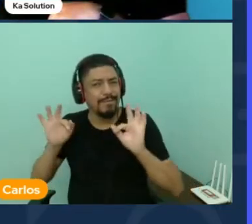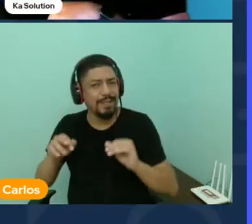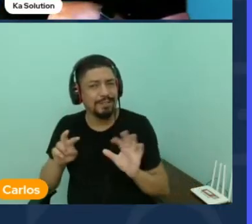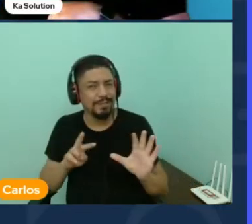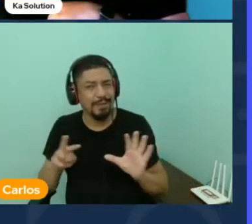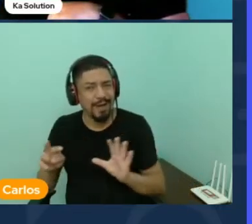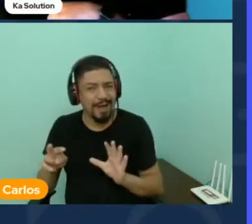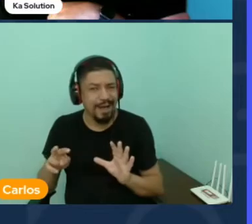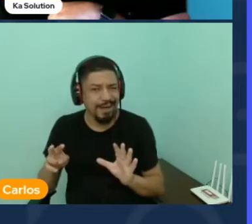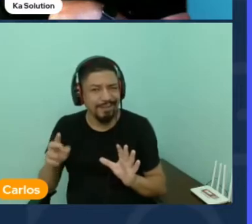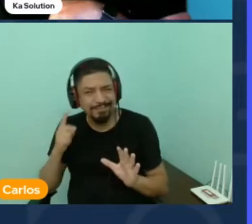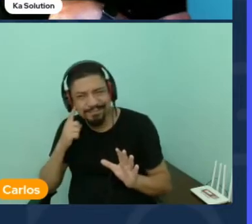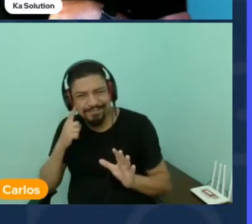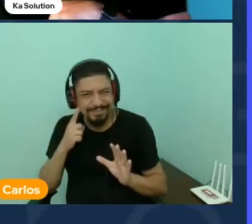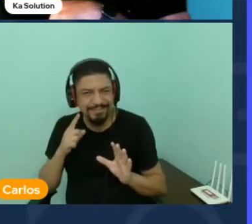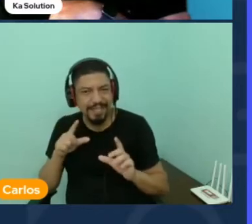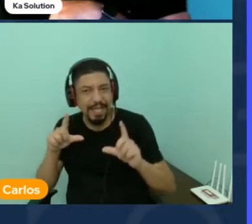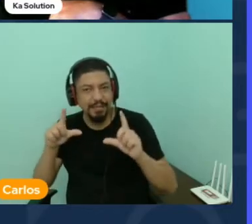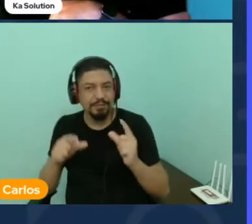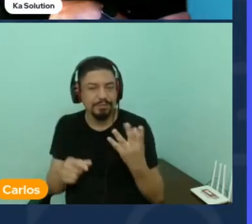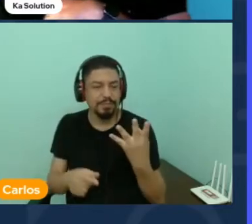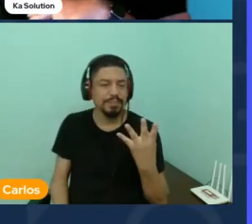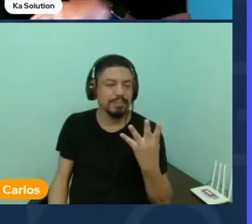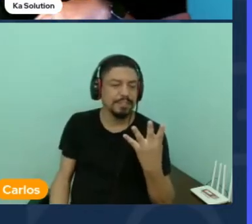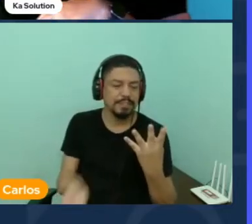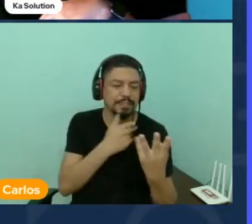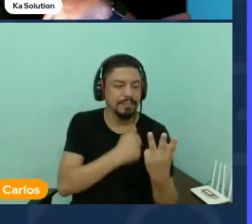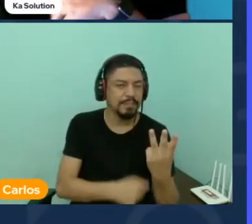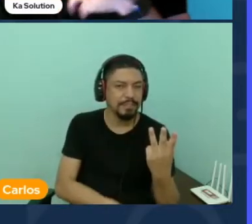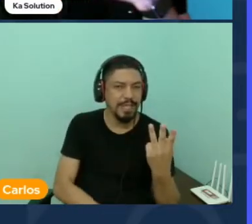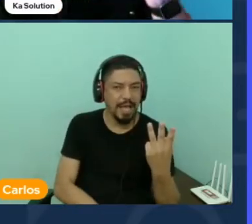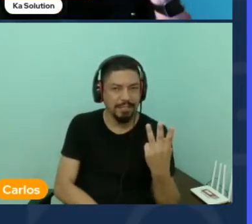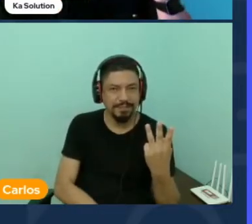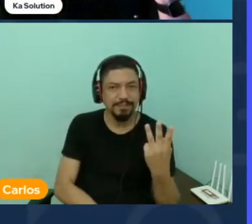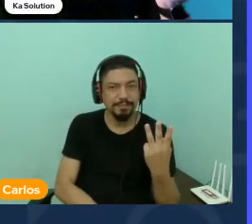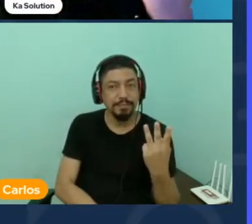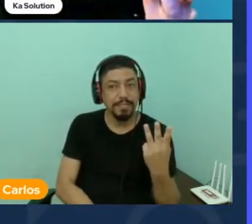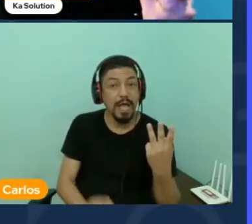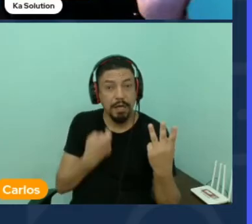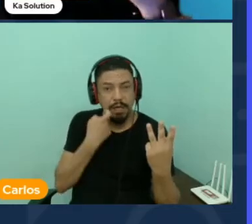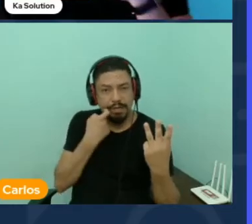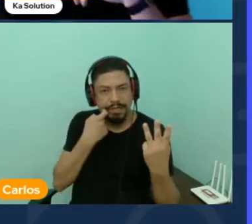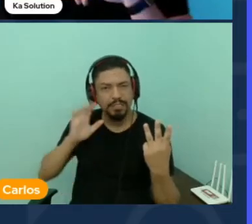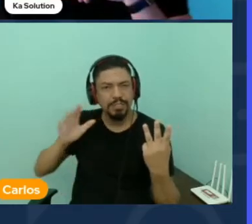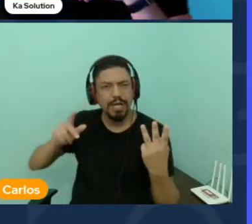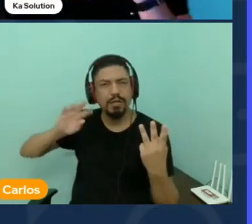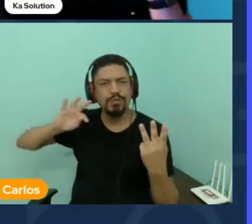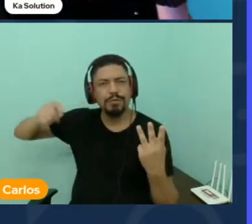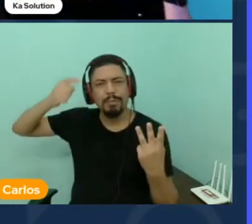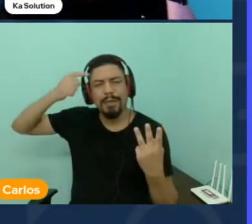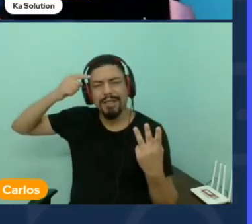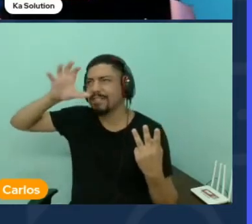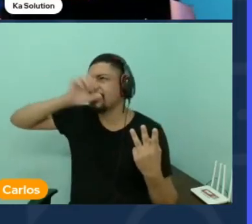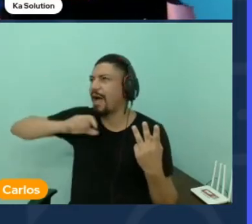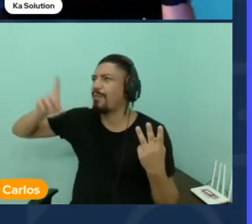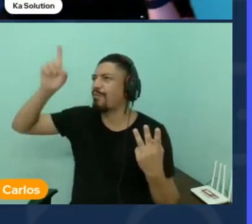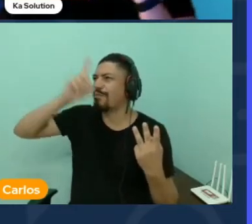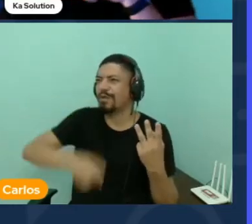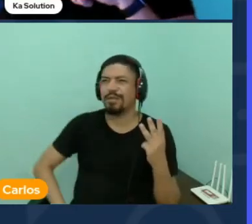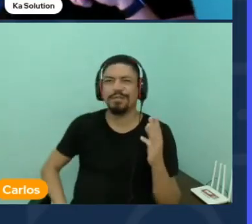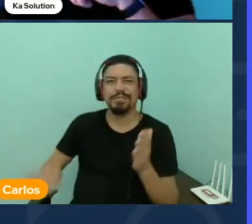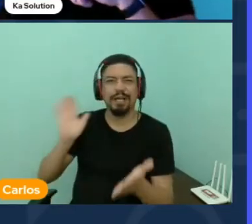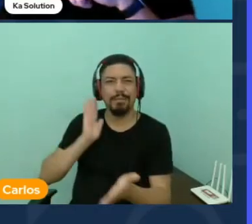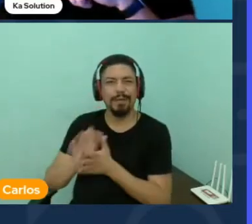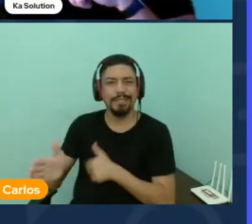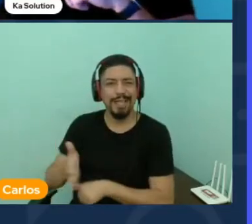de semana, ele volta a ter 3. Na sexta, o pessoal já está no clima do final de semana, já está saindo um pouco